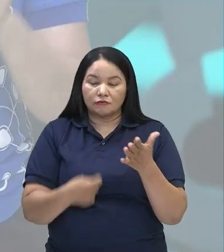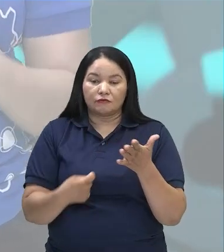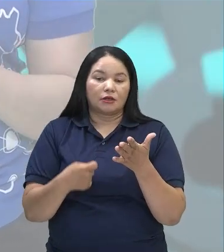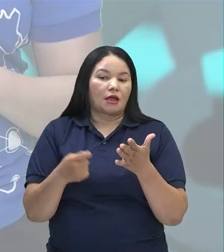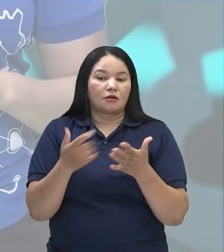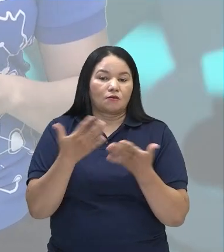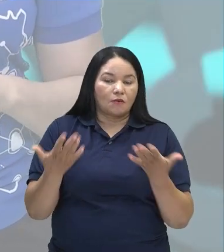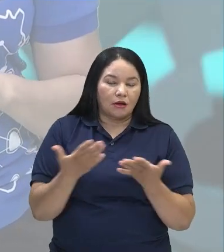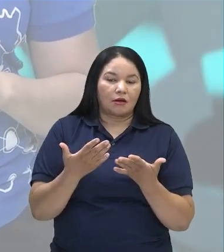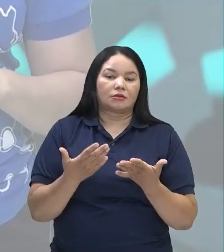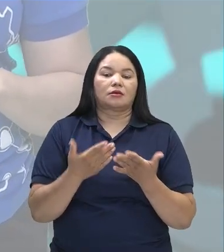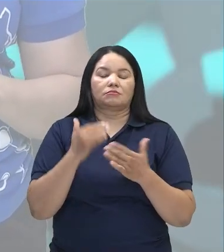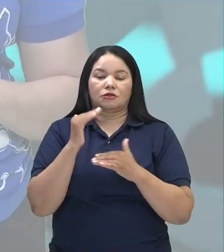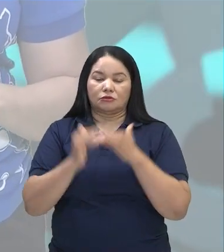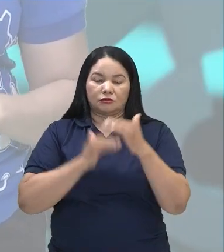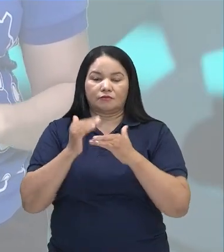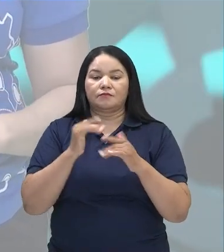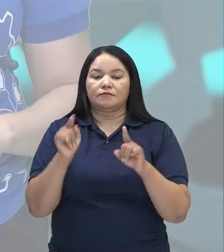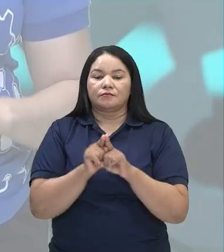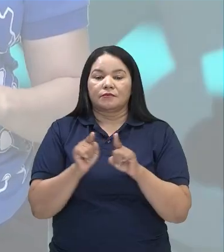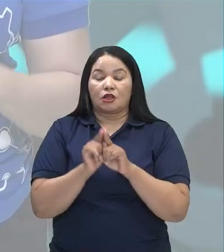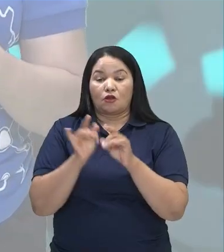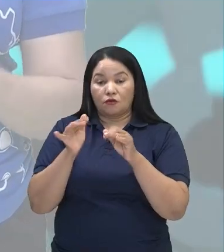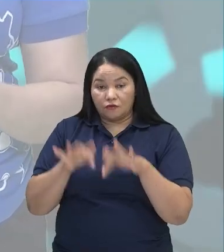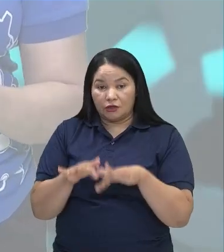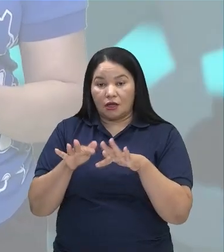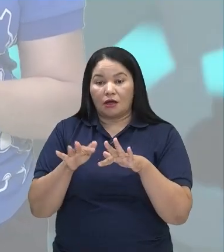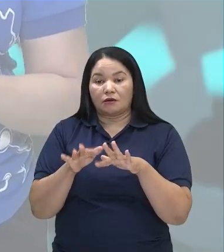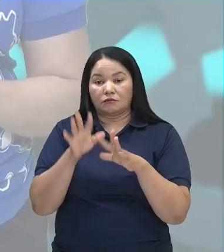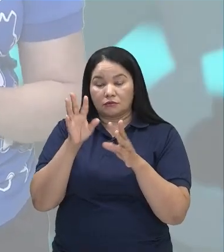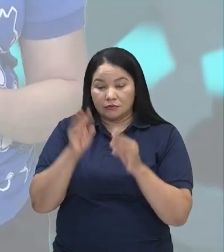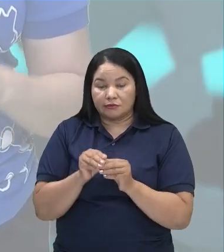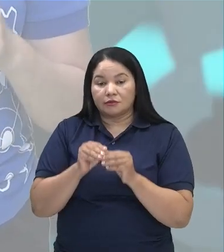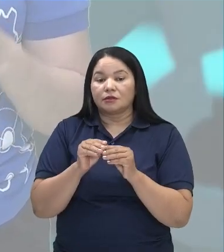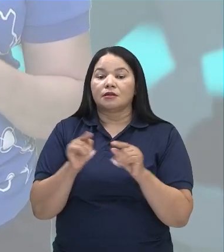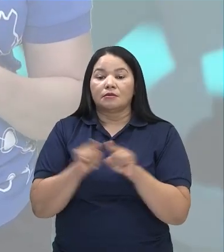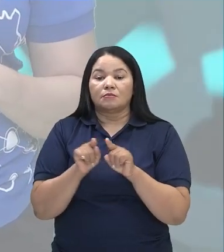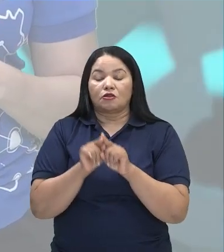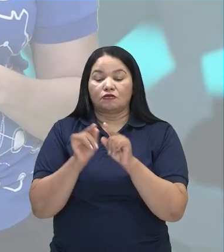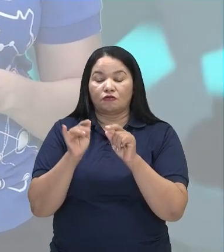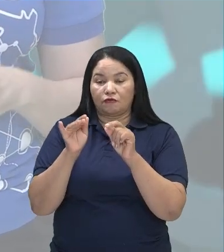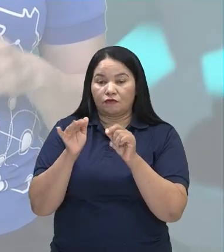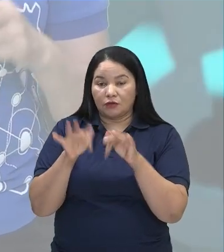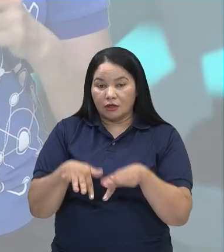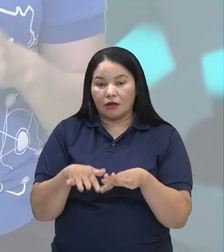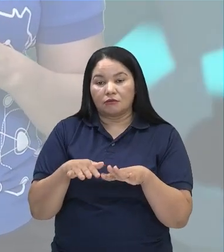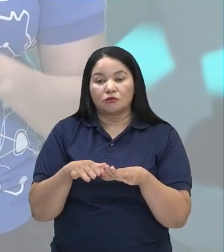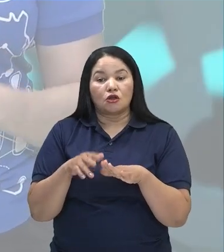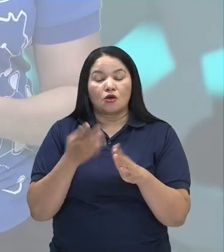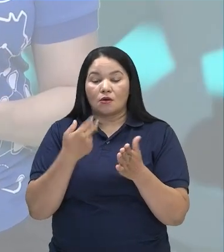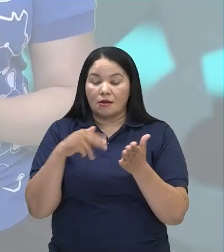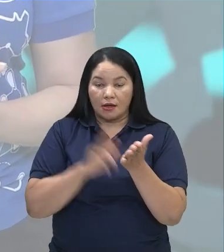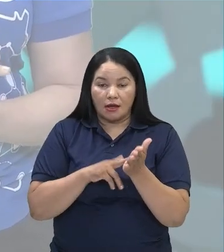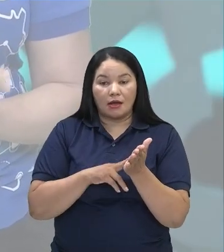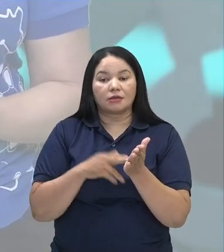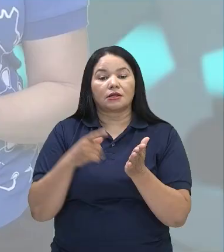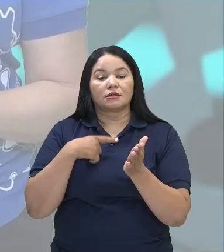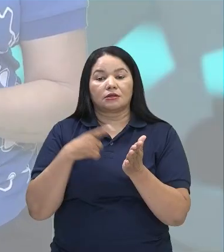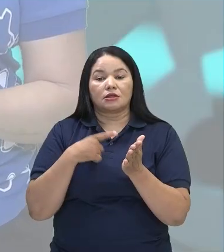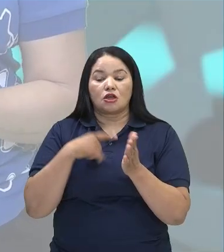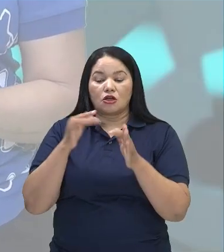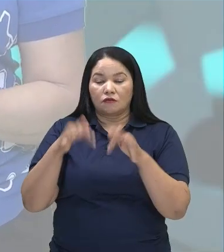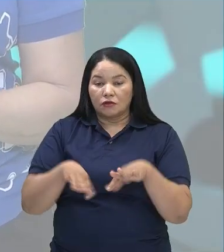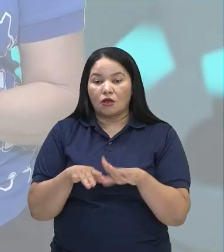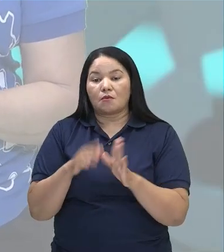laudas. Terá também a despedida, né, que é lá no final. Toda carta apresenta uma despedida final que serve para